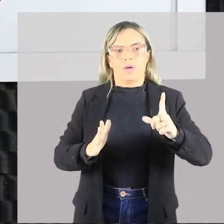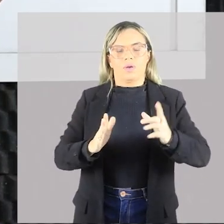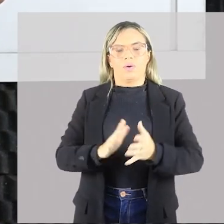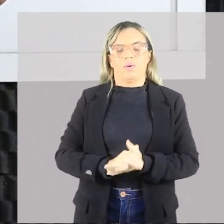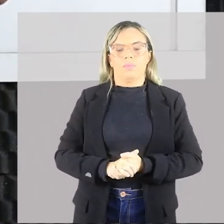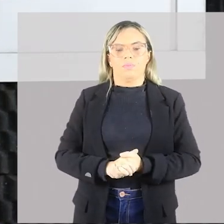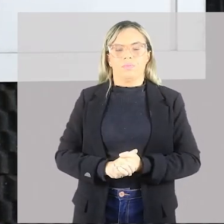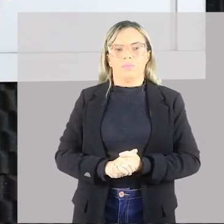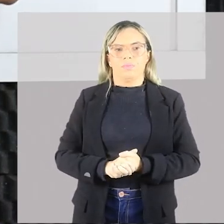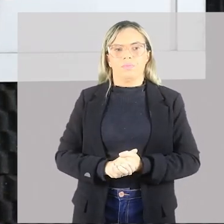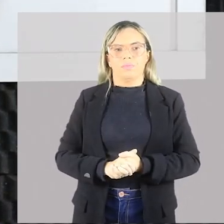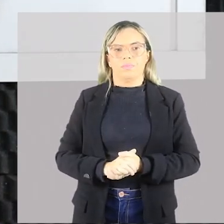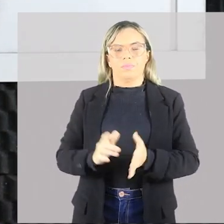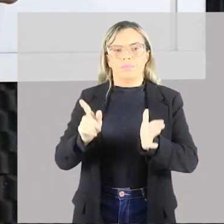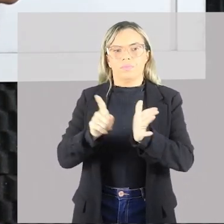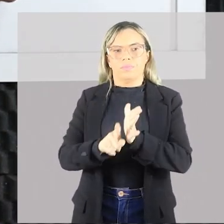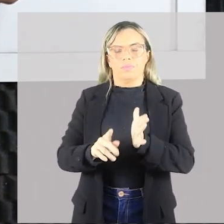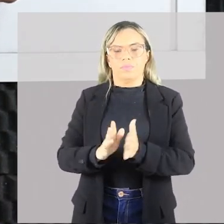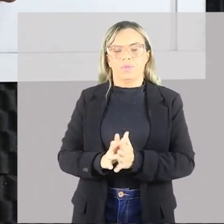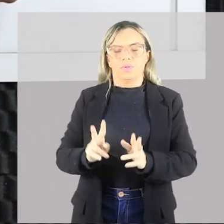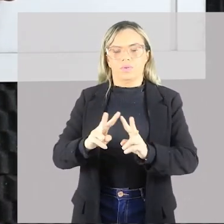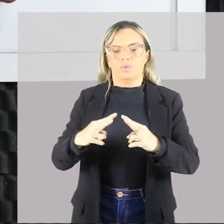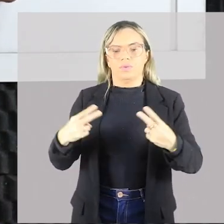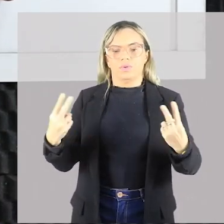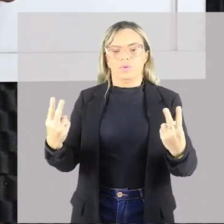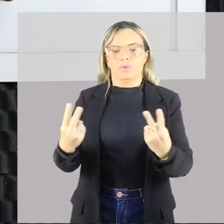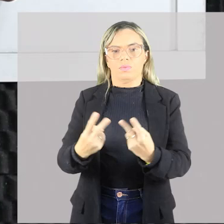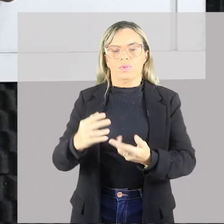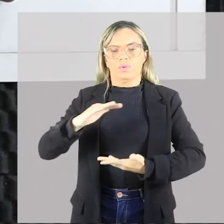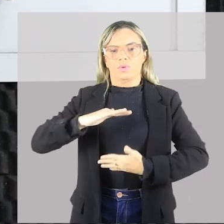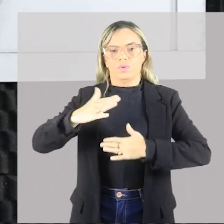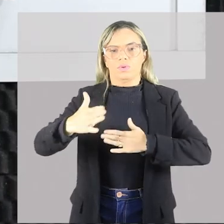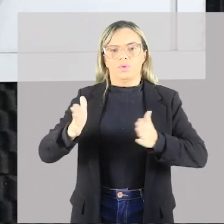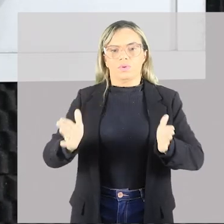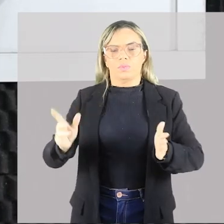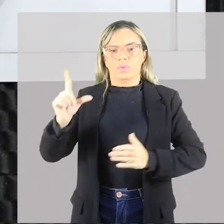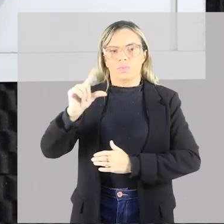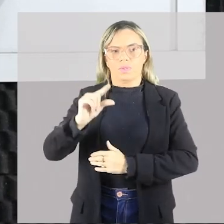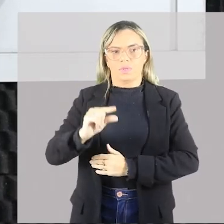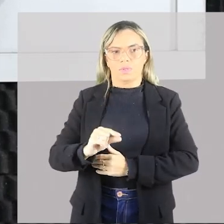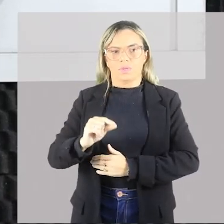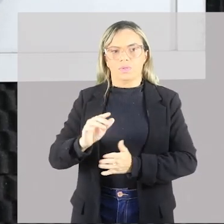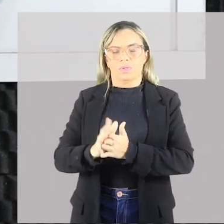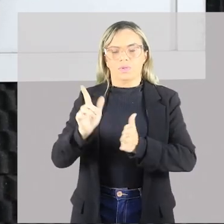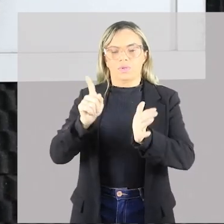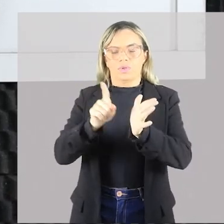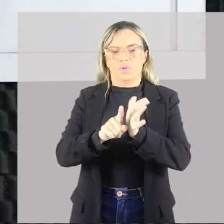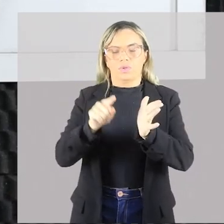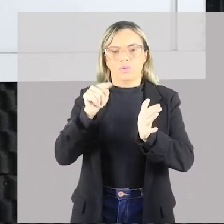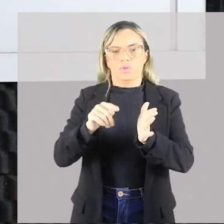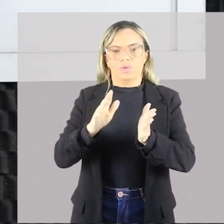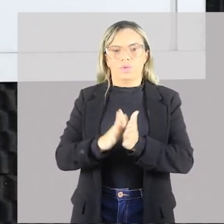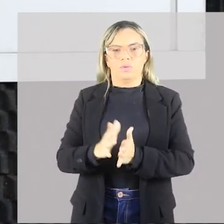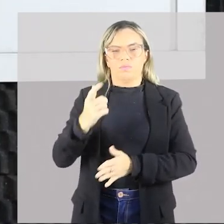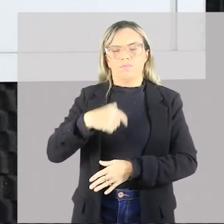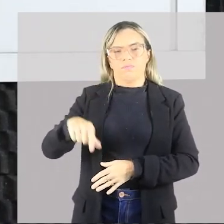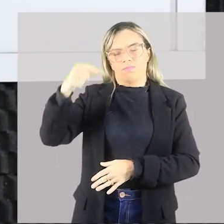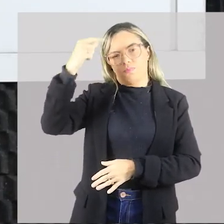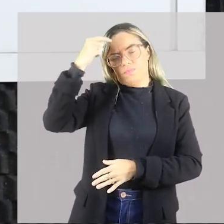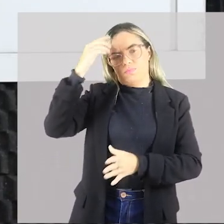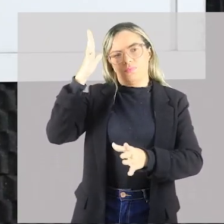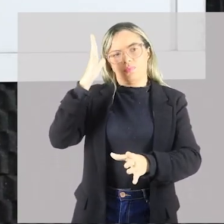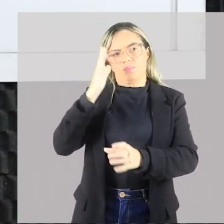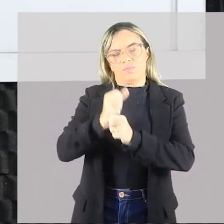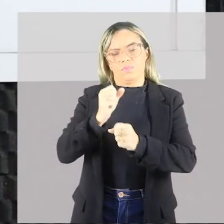menos o volume do cubo menor. Basta subtrair o mesmo raciocínio